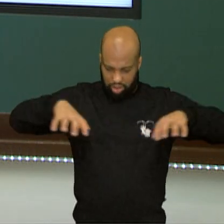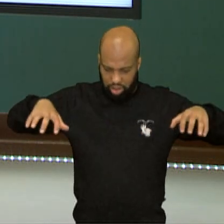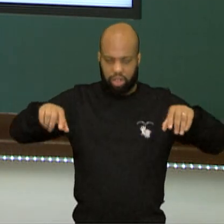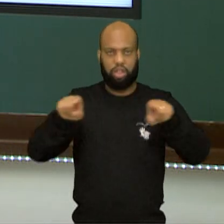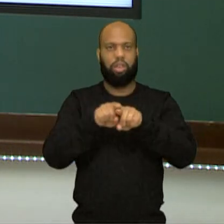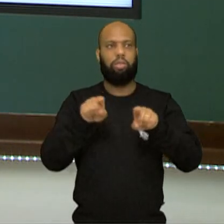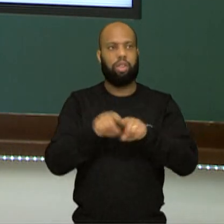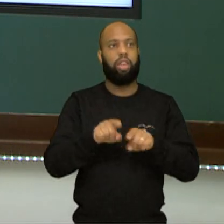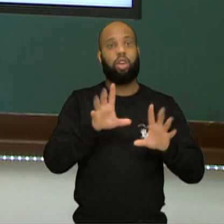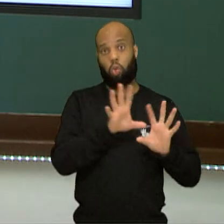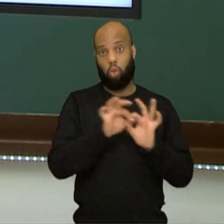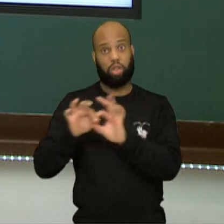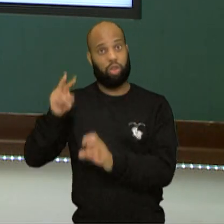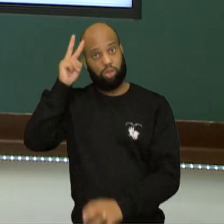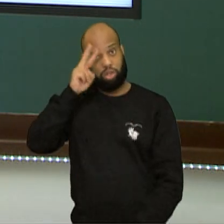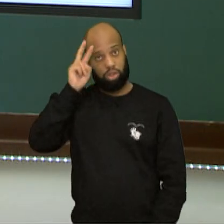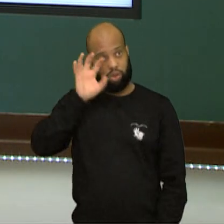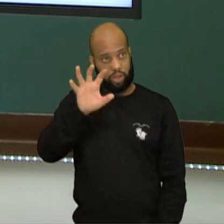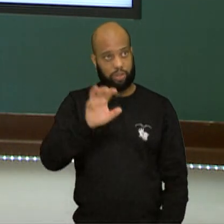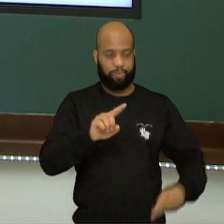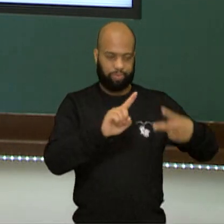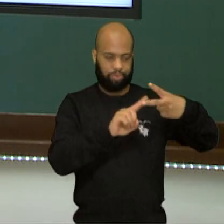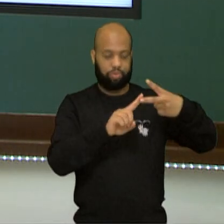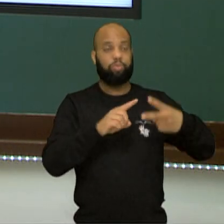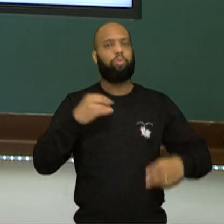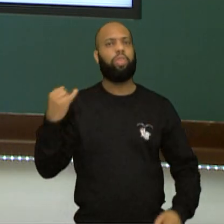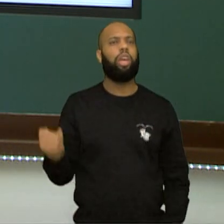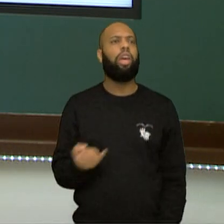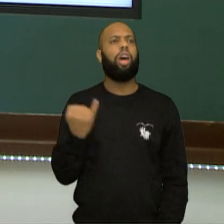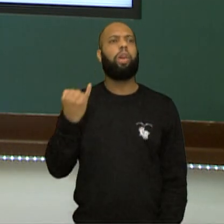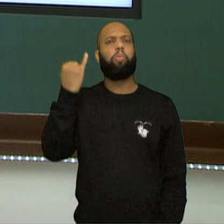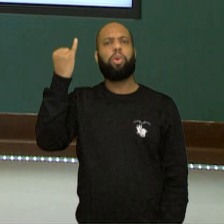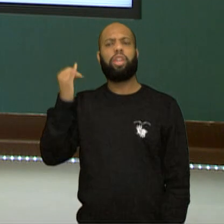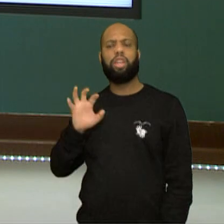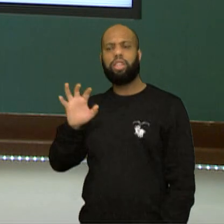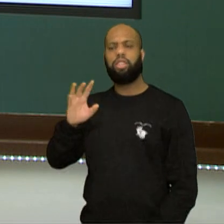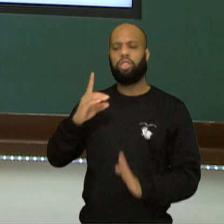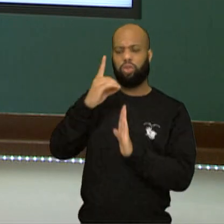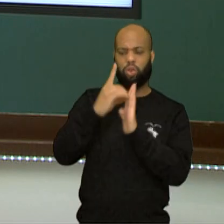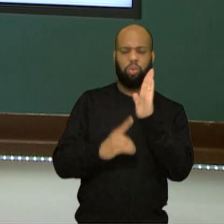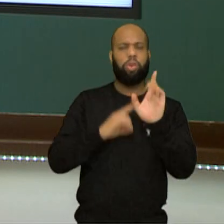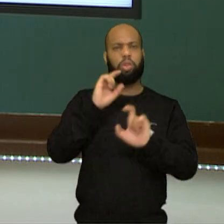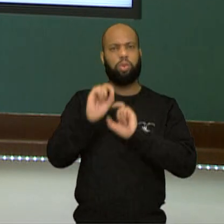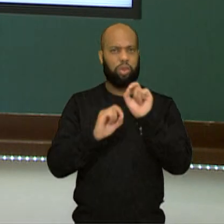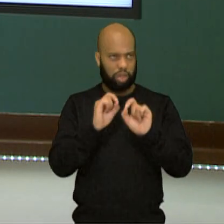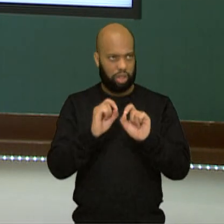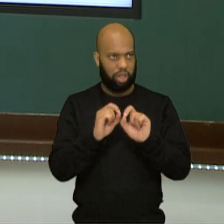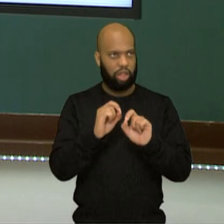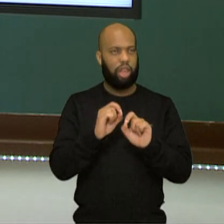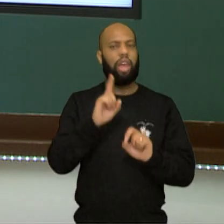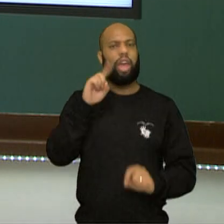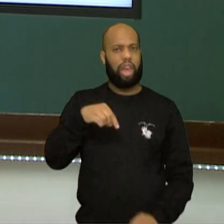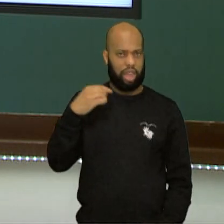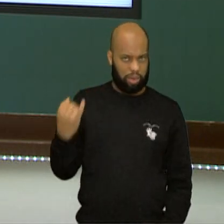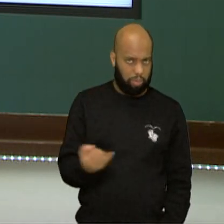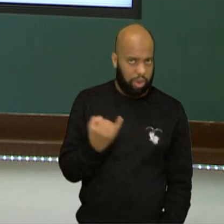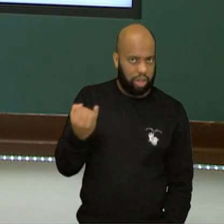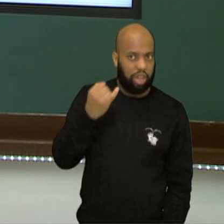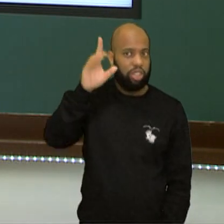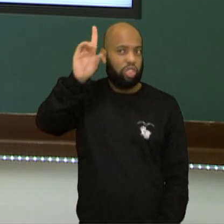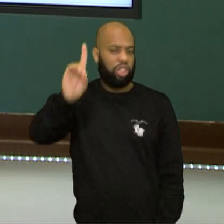Então, esse é o contexto histórico. Qual a importância do documento? Qual que é a importância do direito a